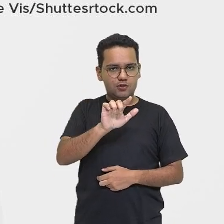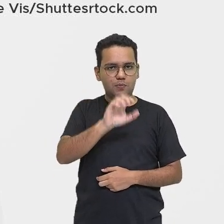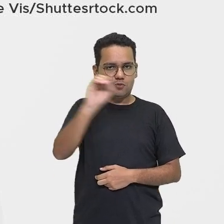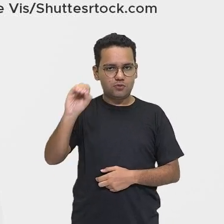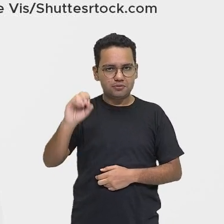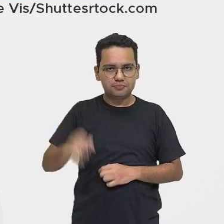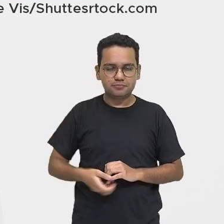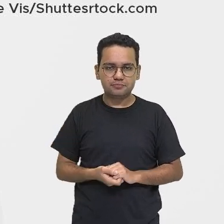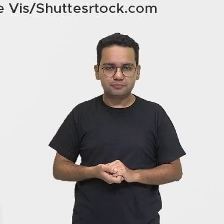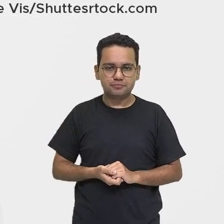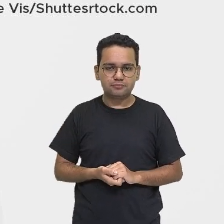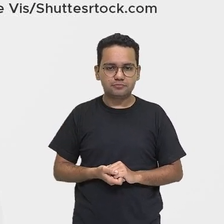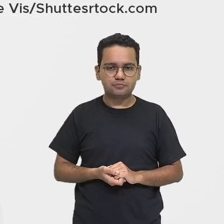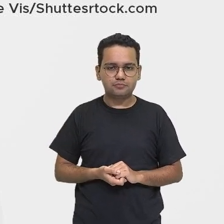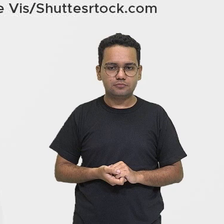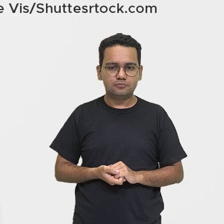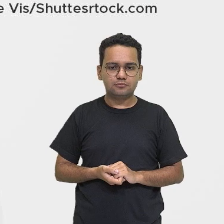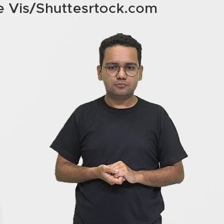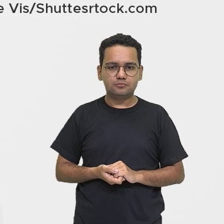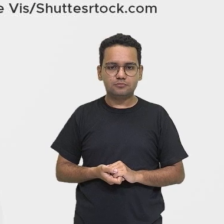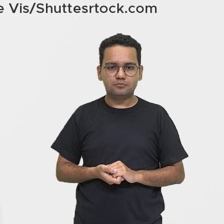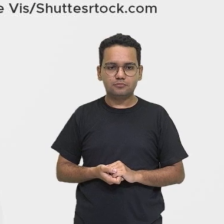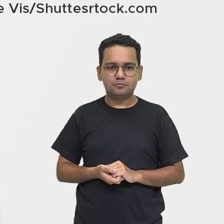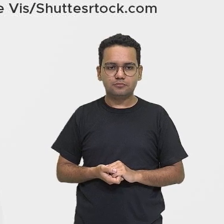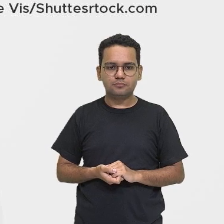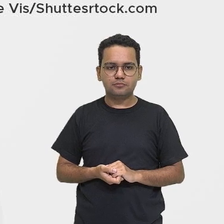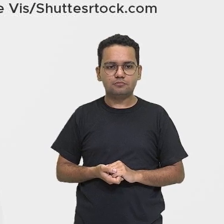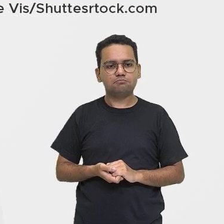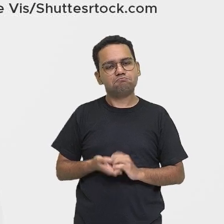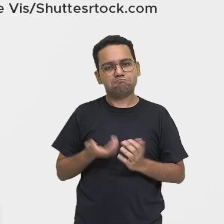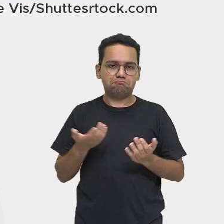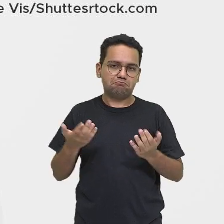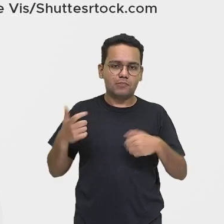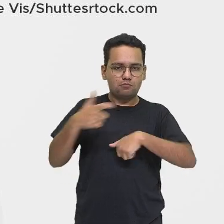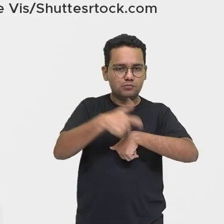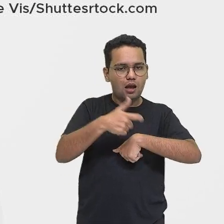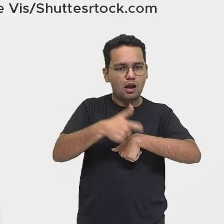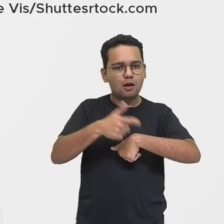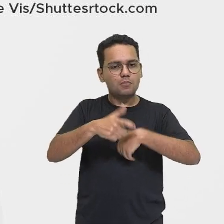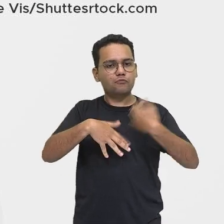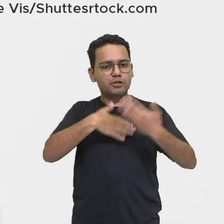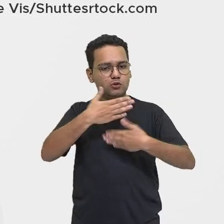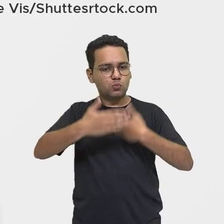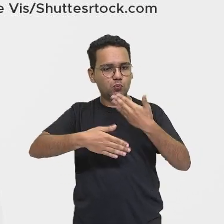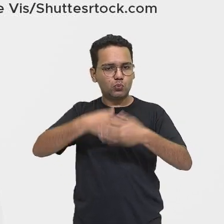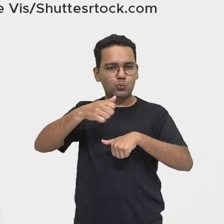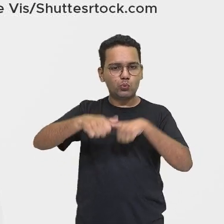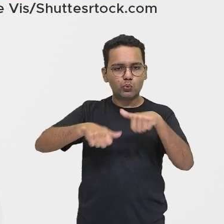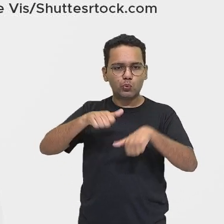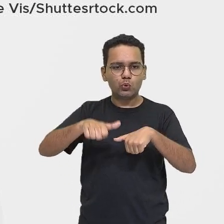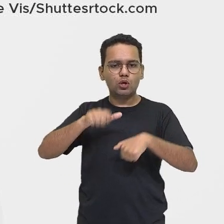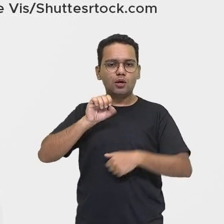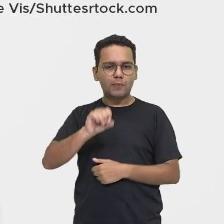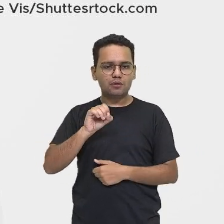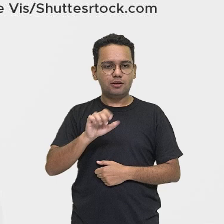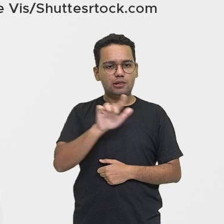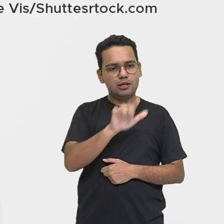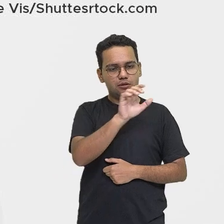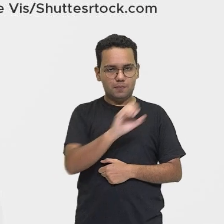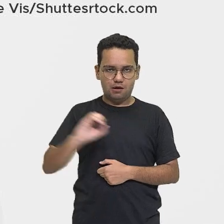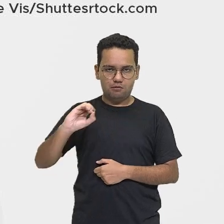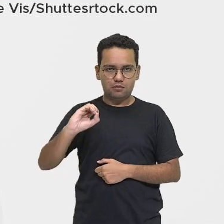Em certas épocas, o movimento muda, passando a ser de leste para o